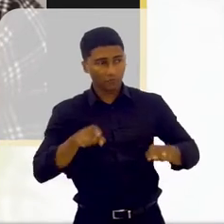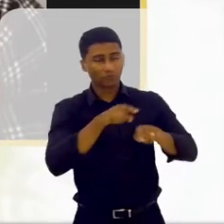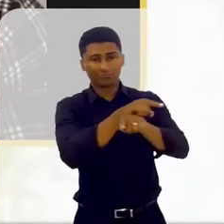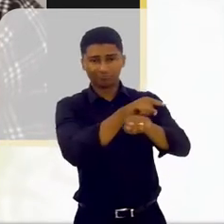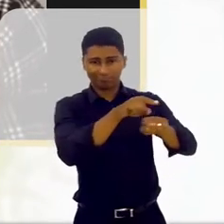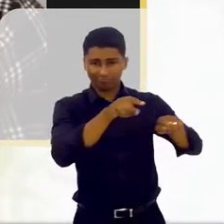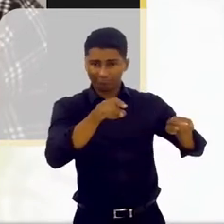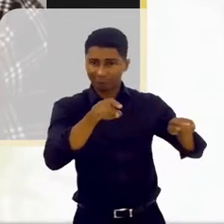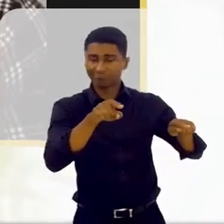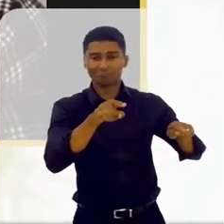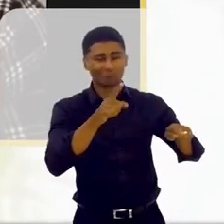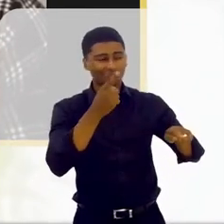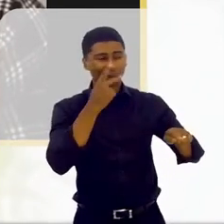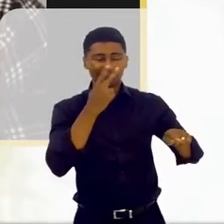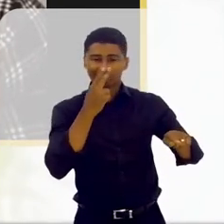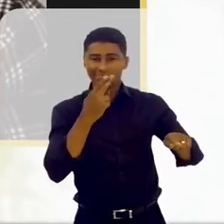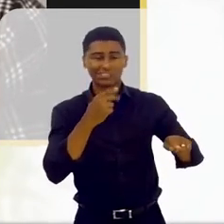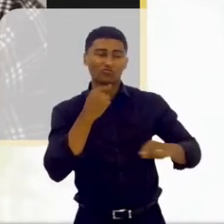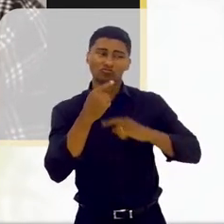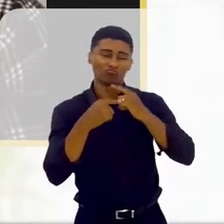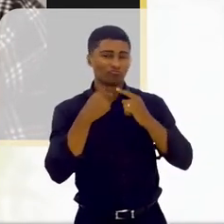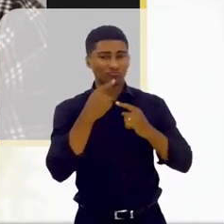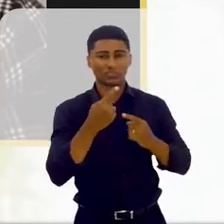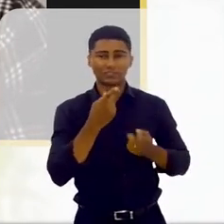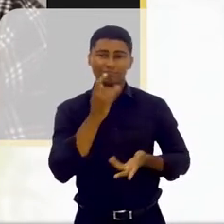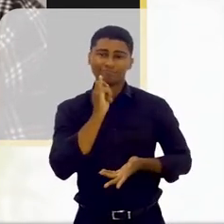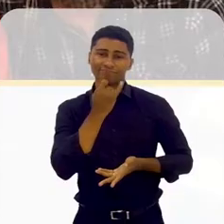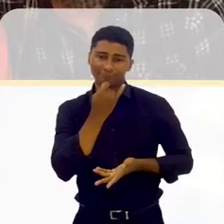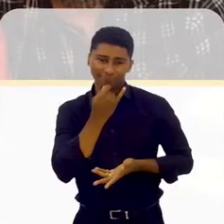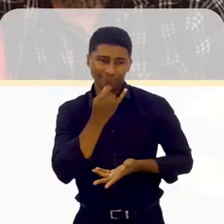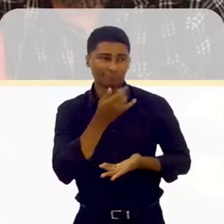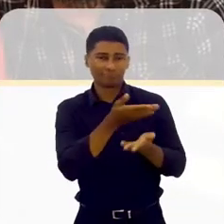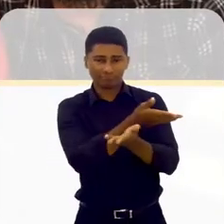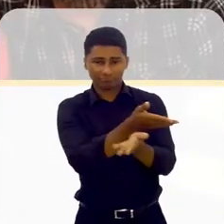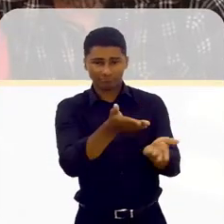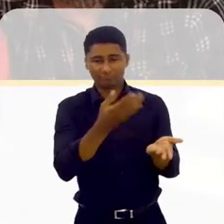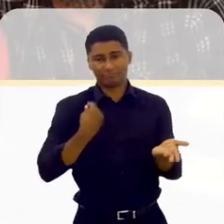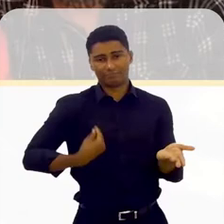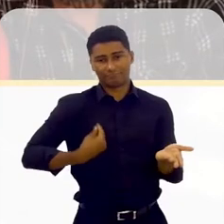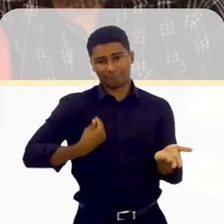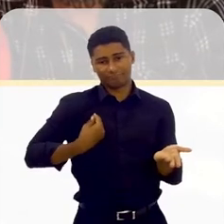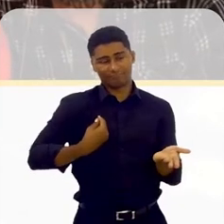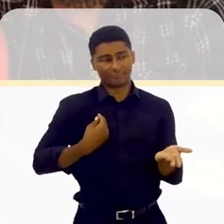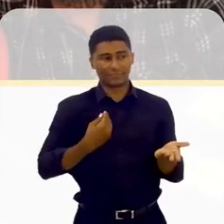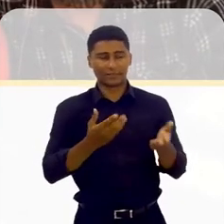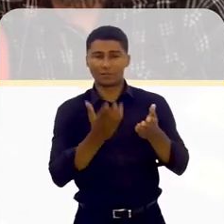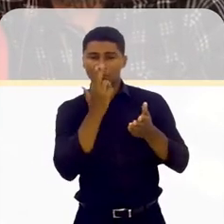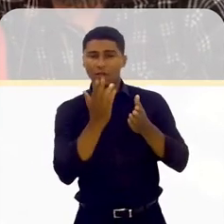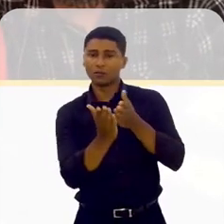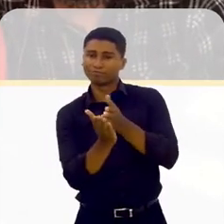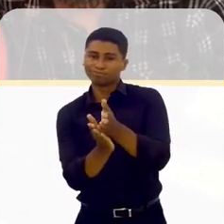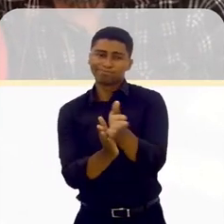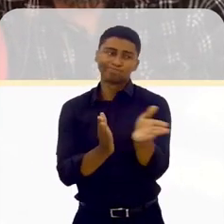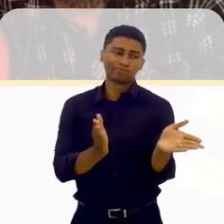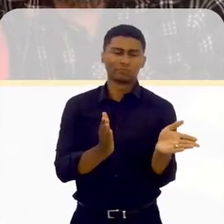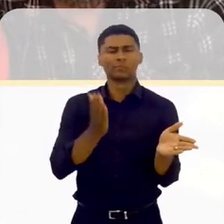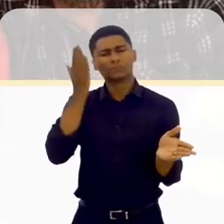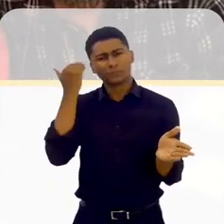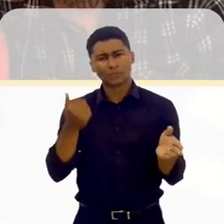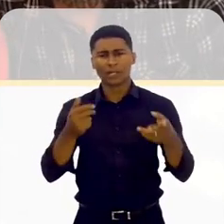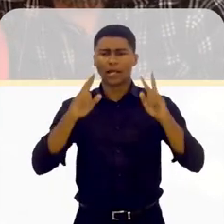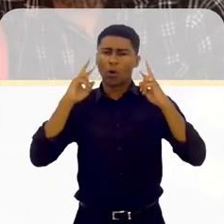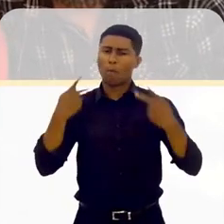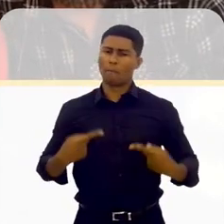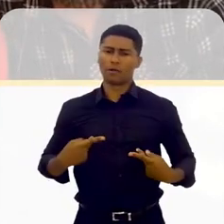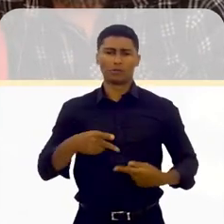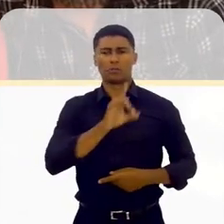a mesma convivência que a gente. Infelizmente, tiveram outros caminhos. né? Lógico, o ser humano ele é cada